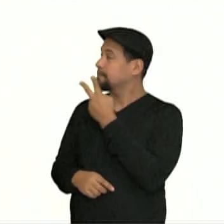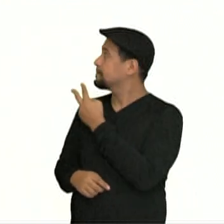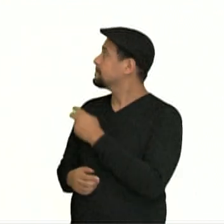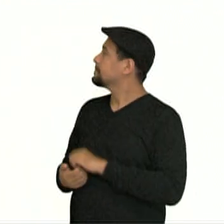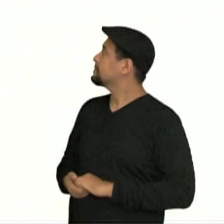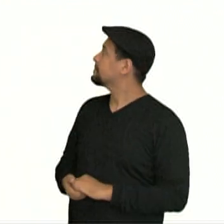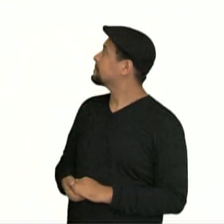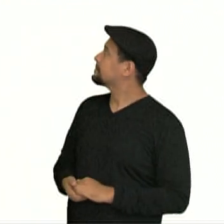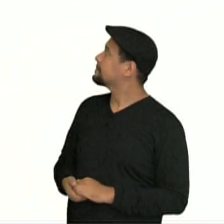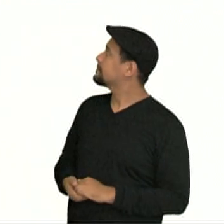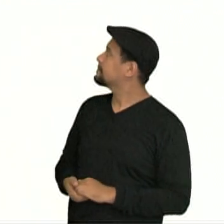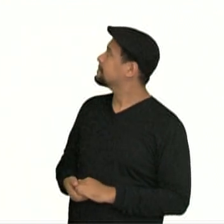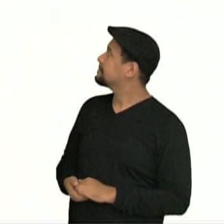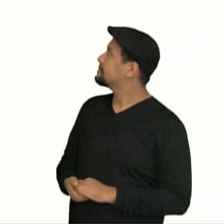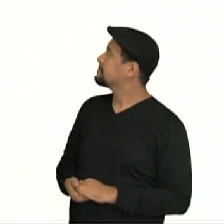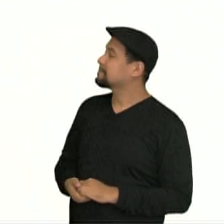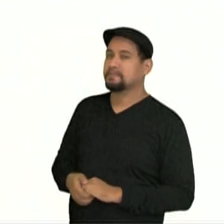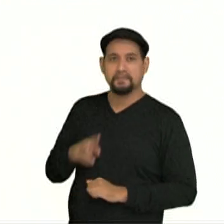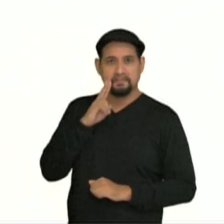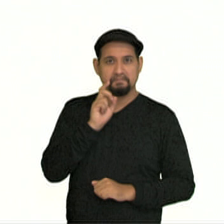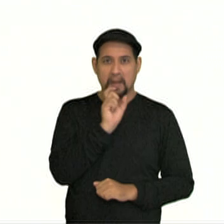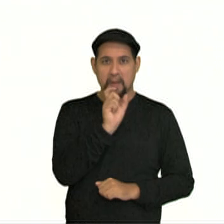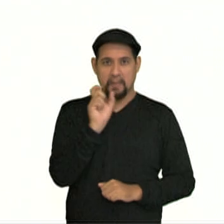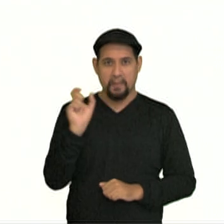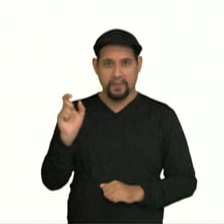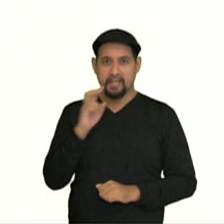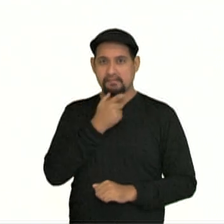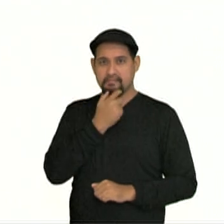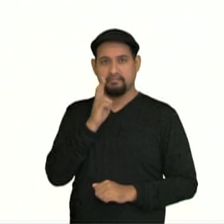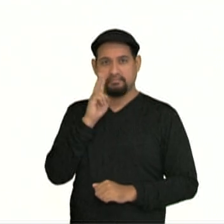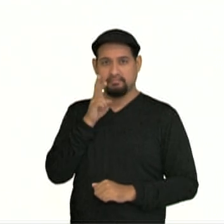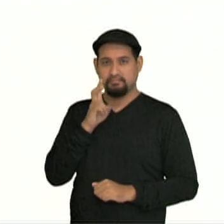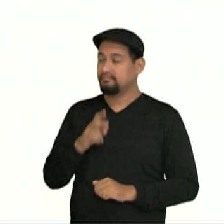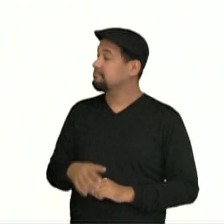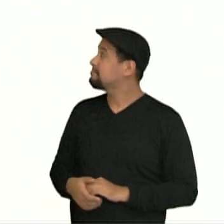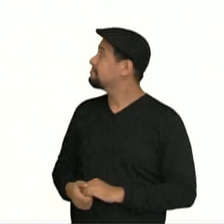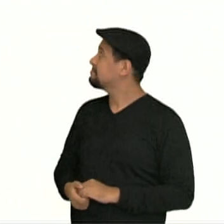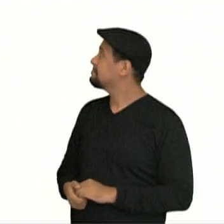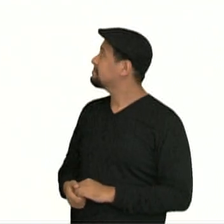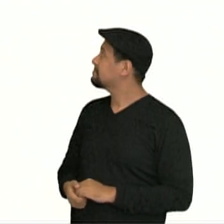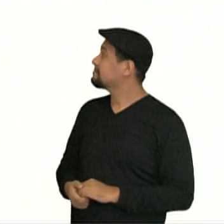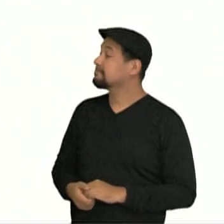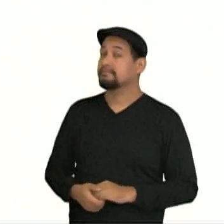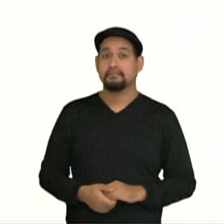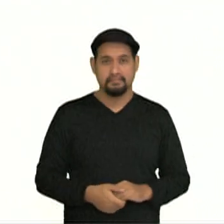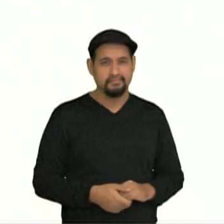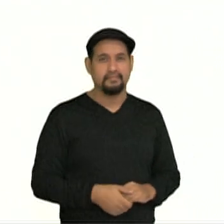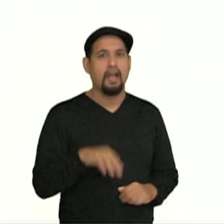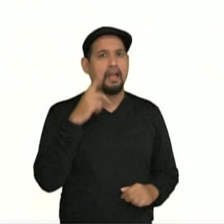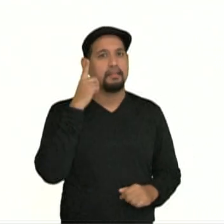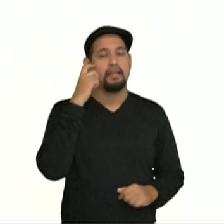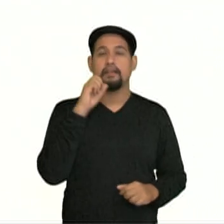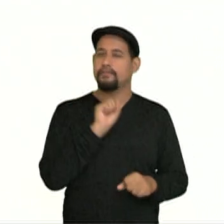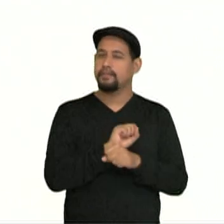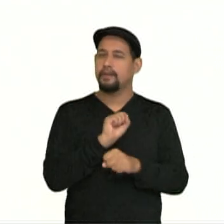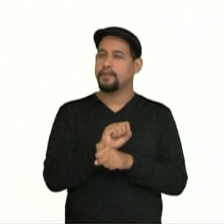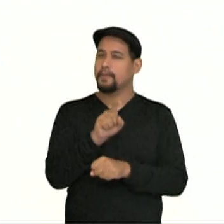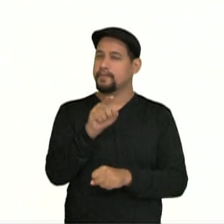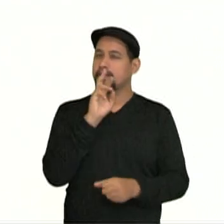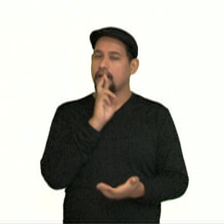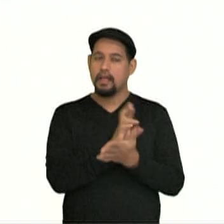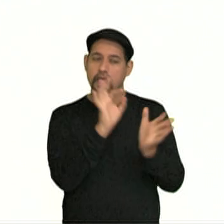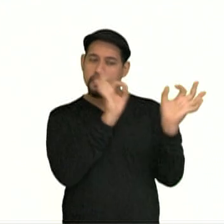live in Sydney, Australia. Tim usually go work bicycle. Mesma ideia, vou dar um tempo para vocês